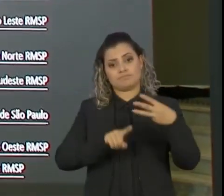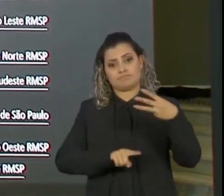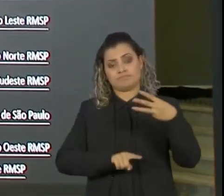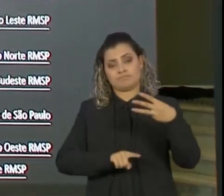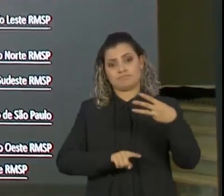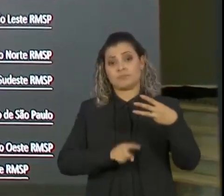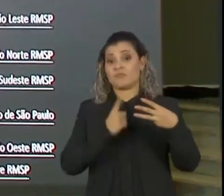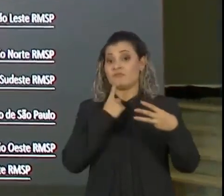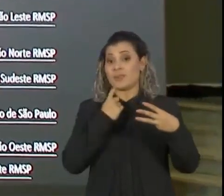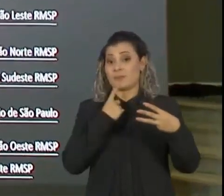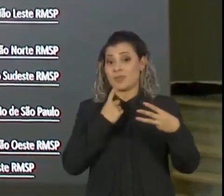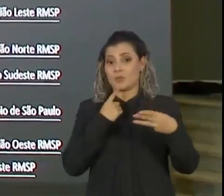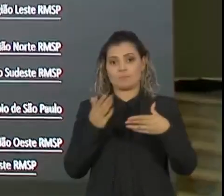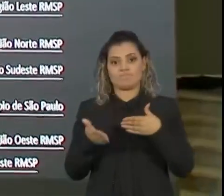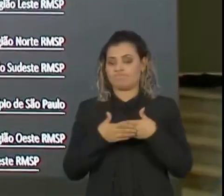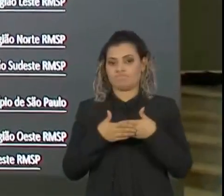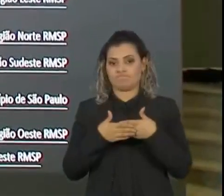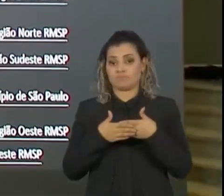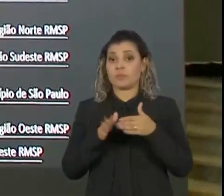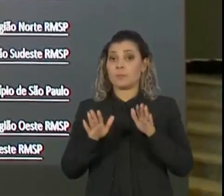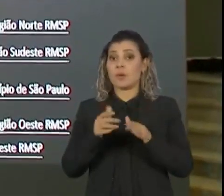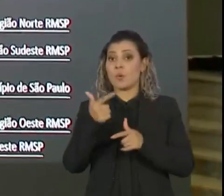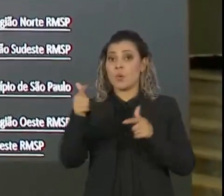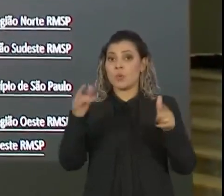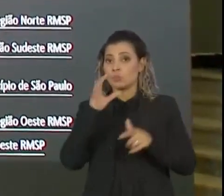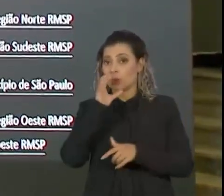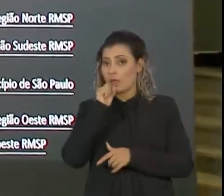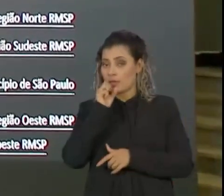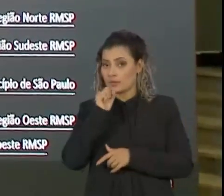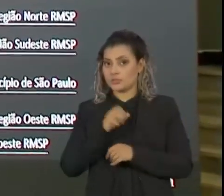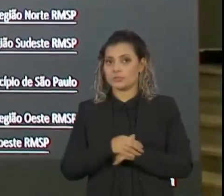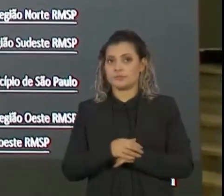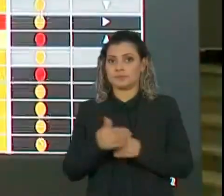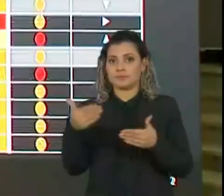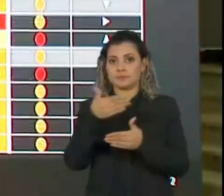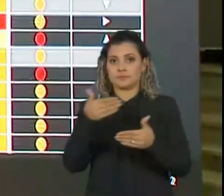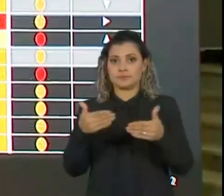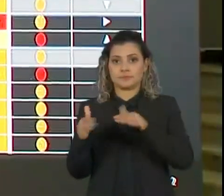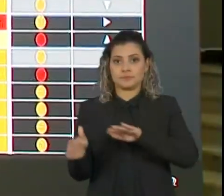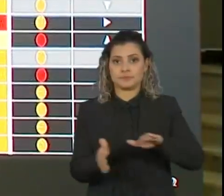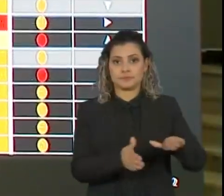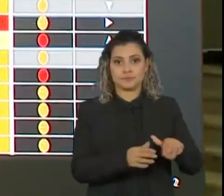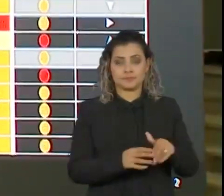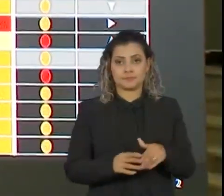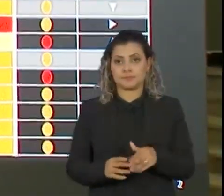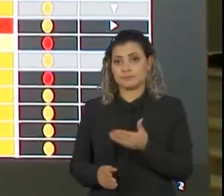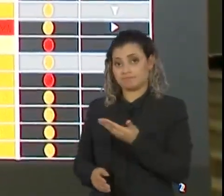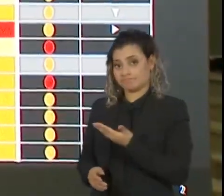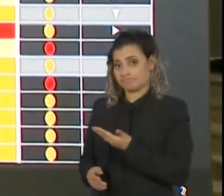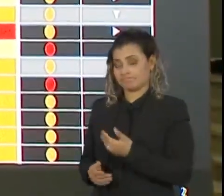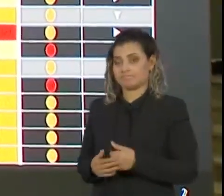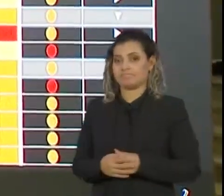no vermelho, o restante do estado no laranja. Próximo slide, por favor. Bom,